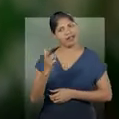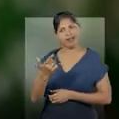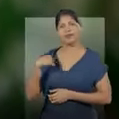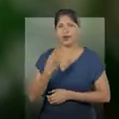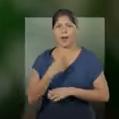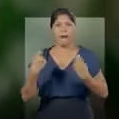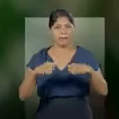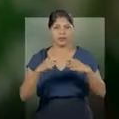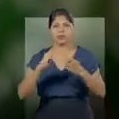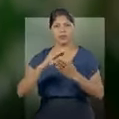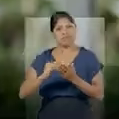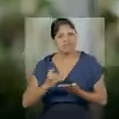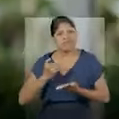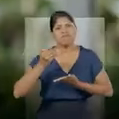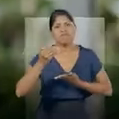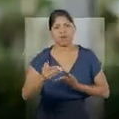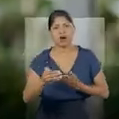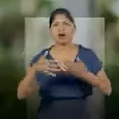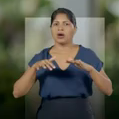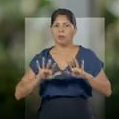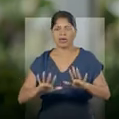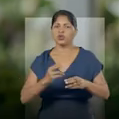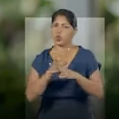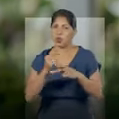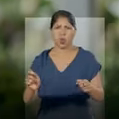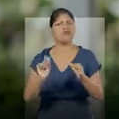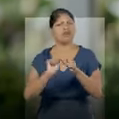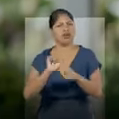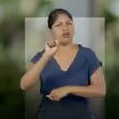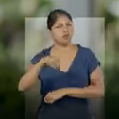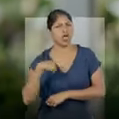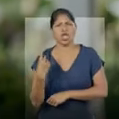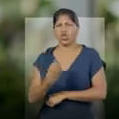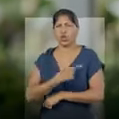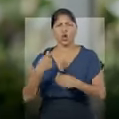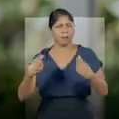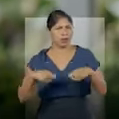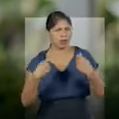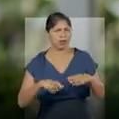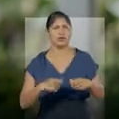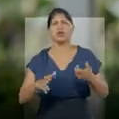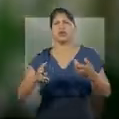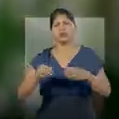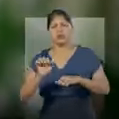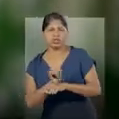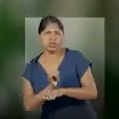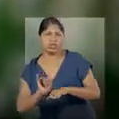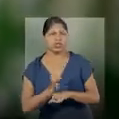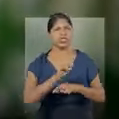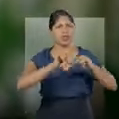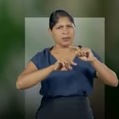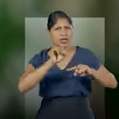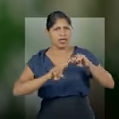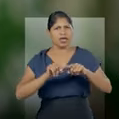nós precisamos avançar muito mais. Nós temos muita coisa para fazer. Nós temos muitas ações a serem executadas e é por